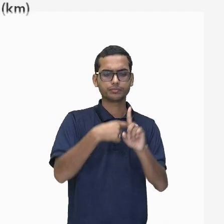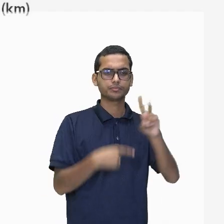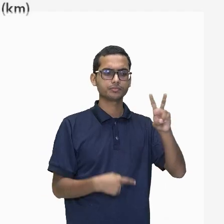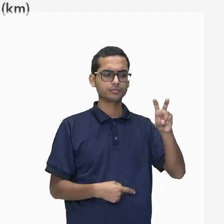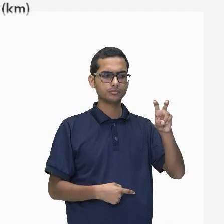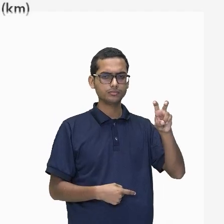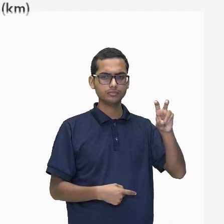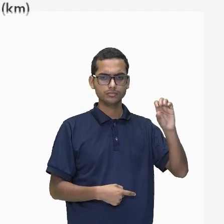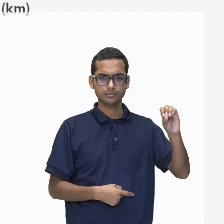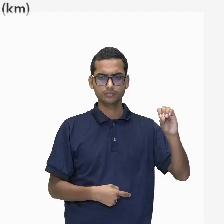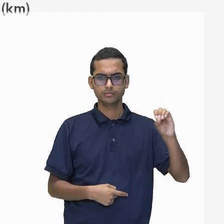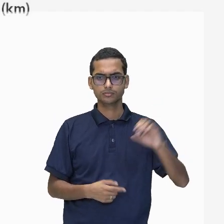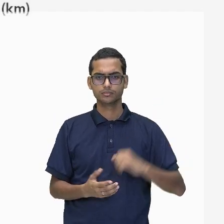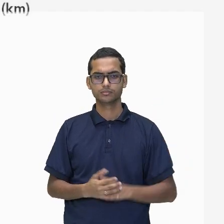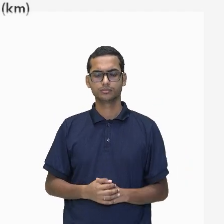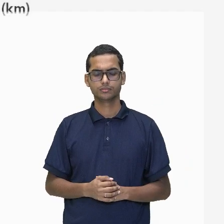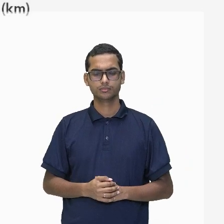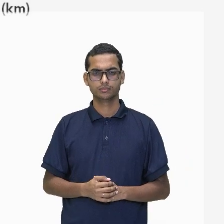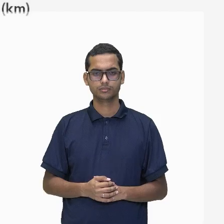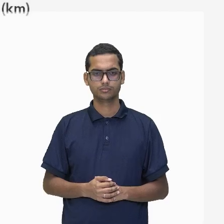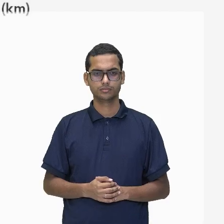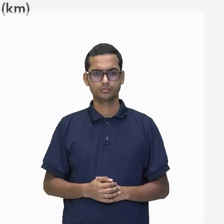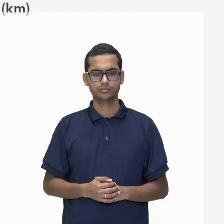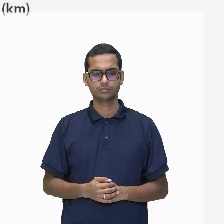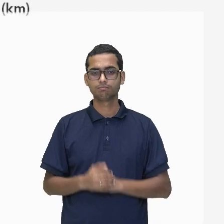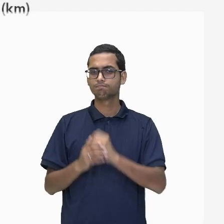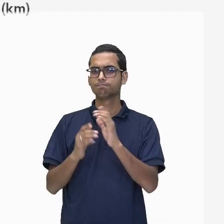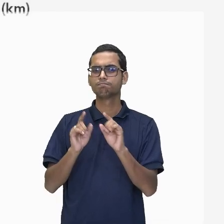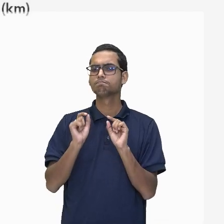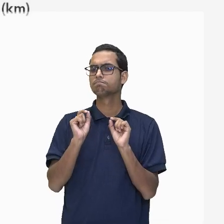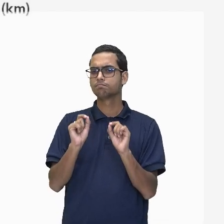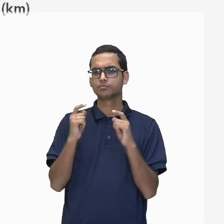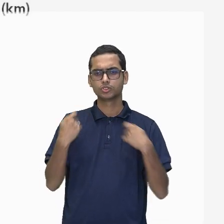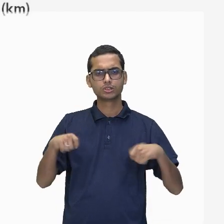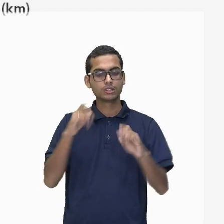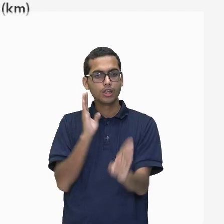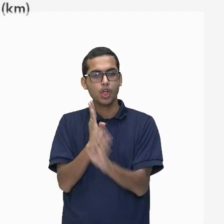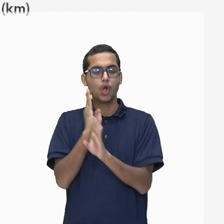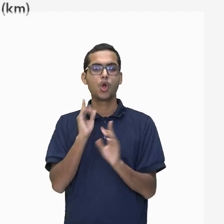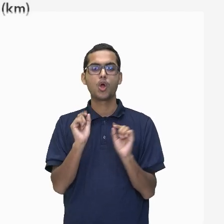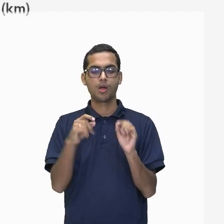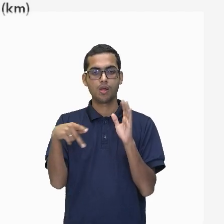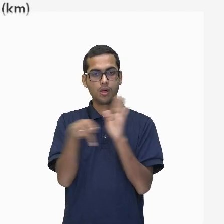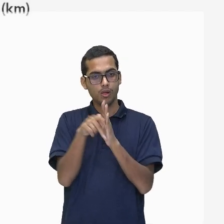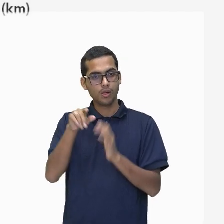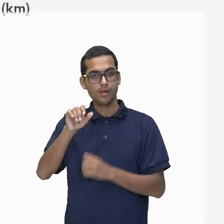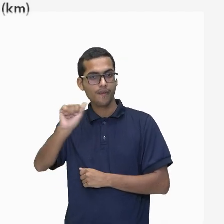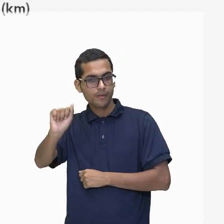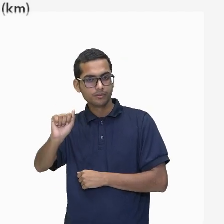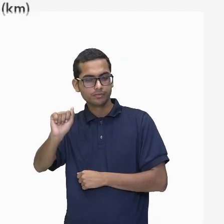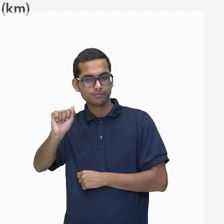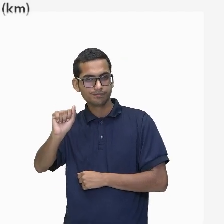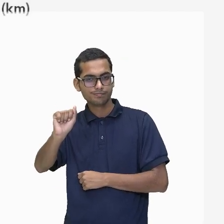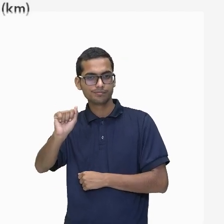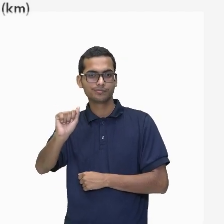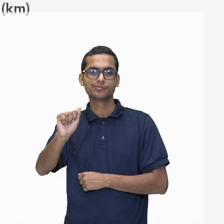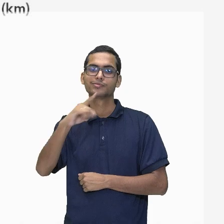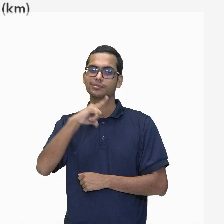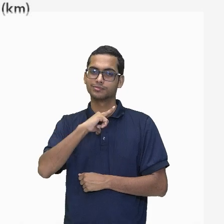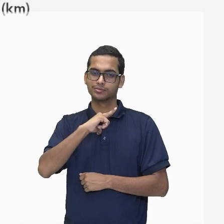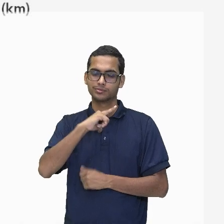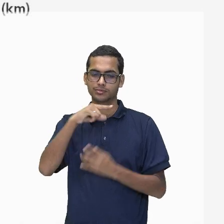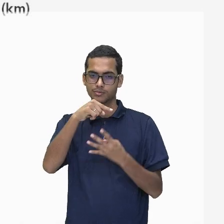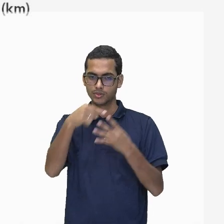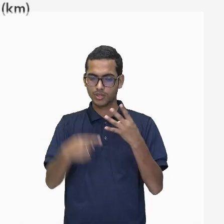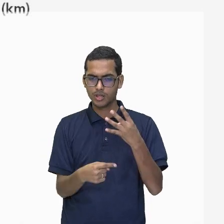50. Eu preciso encontrar quem agora? Quem é o coeficiente A? E aí sim eu vou ter uma das 4 alternativas lá.